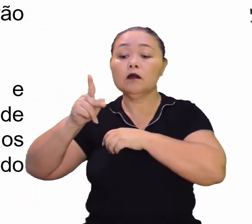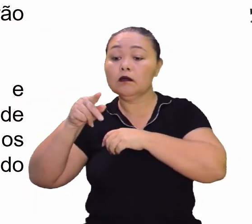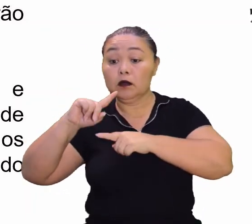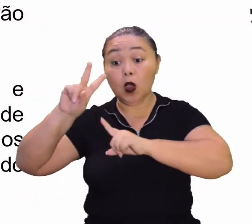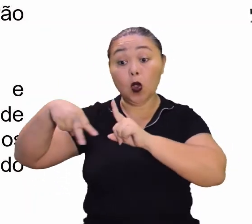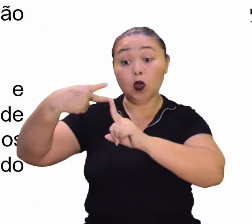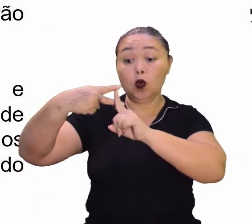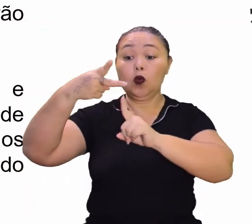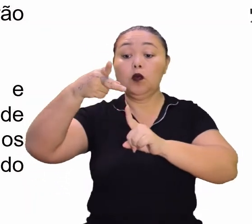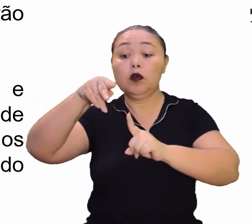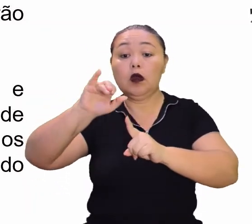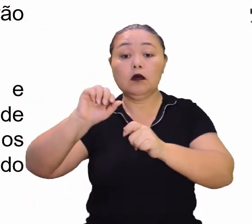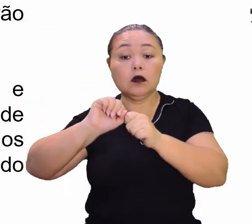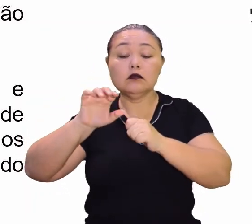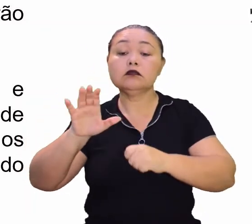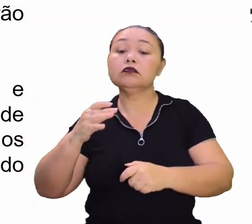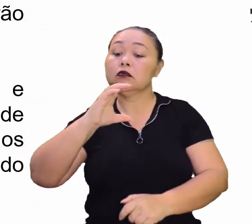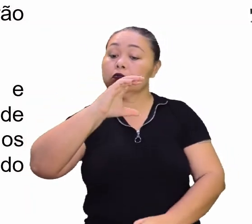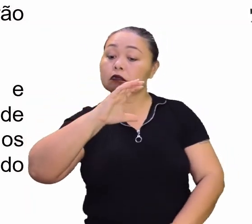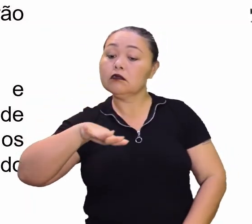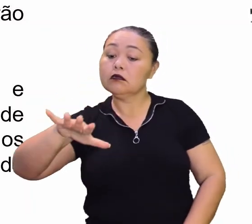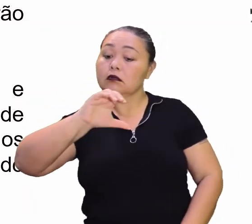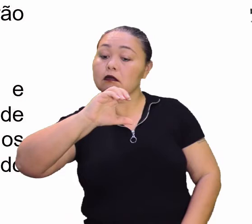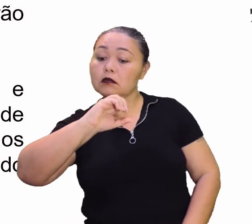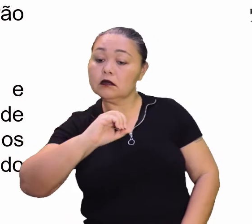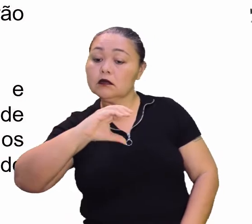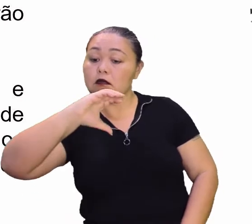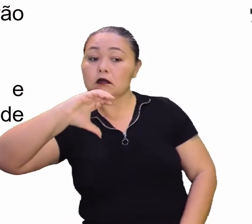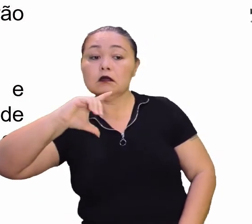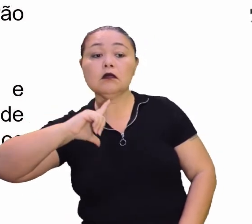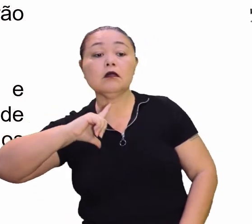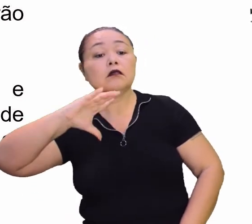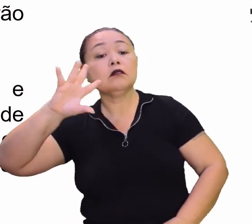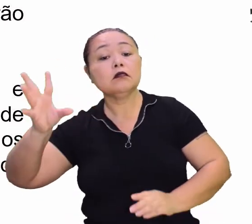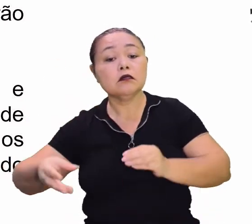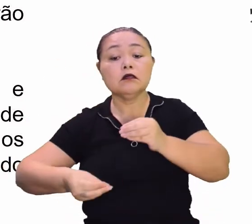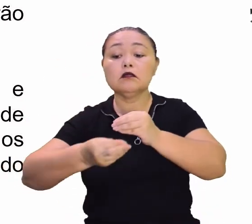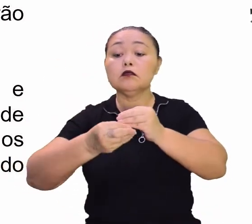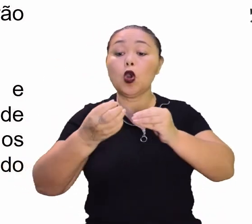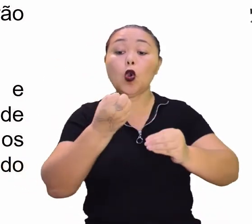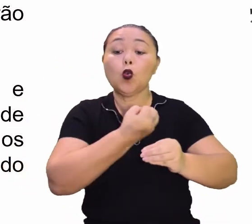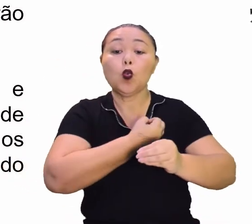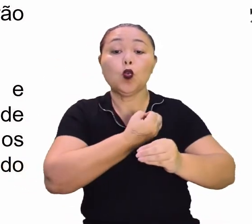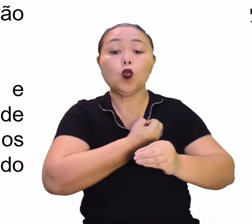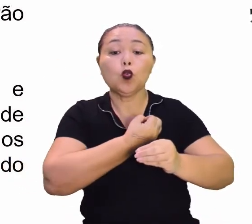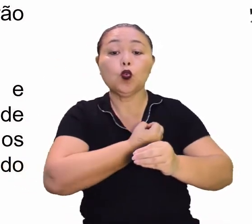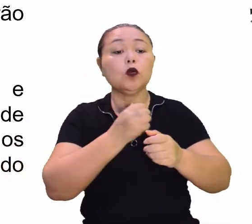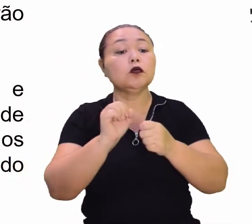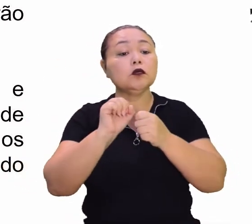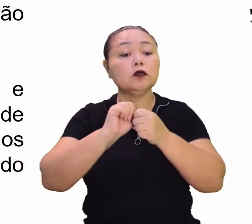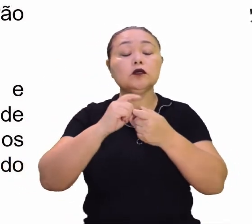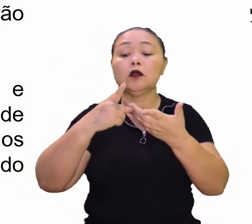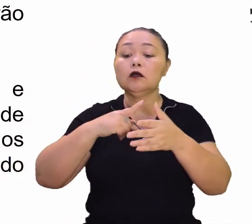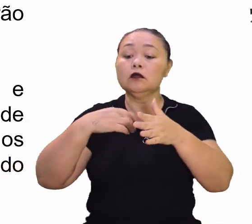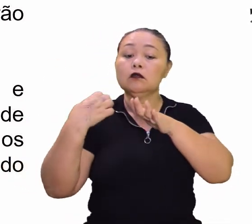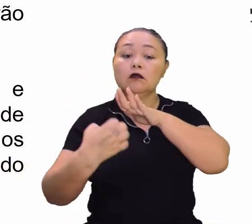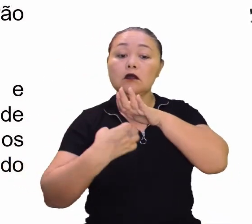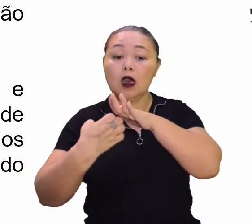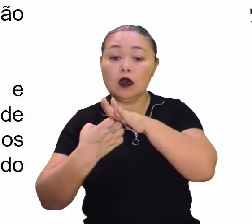PIB da parte ocidental, além de representar um acréscimo ao número de transnacionais de origem